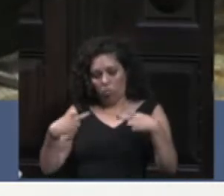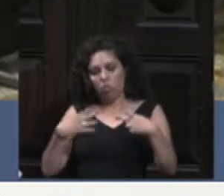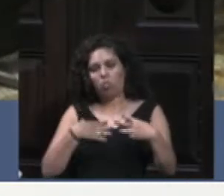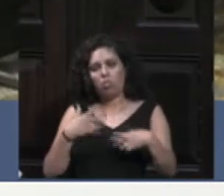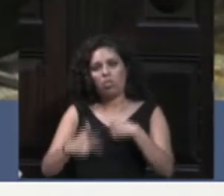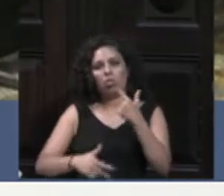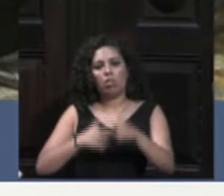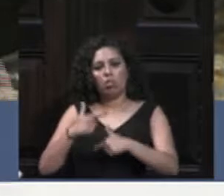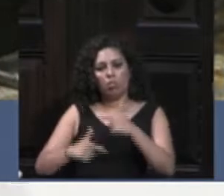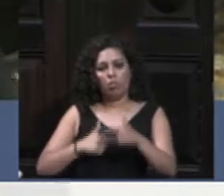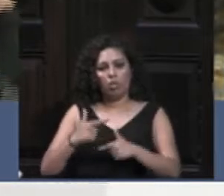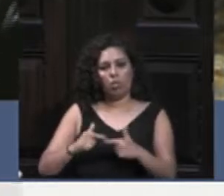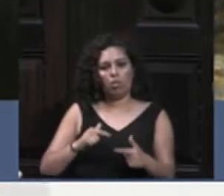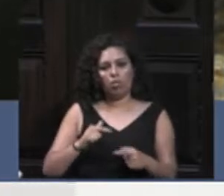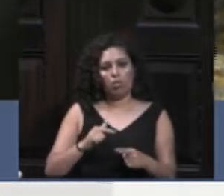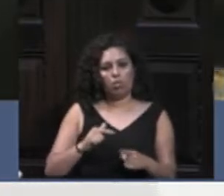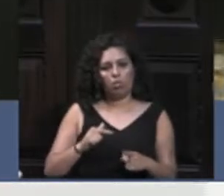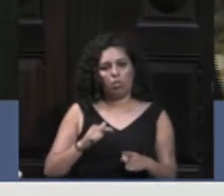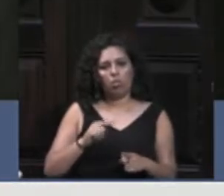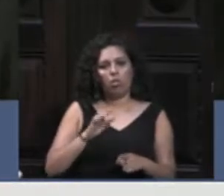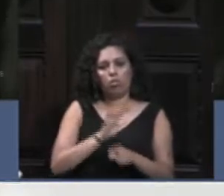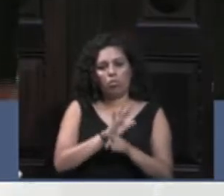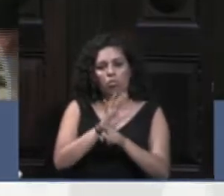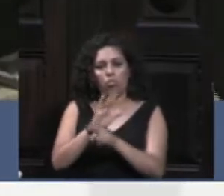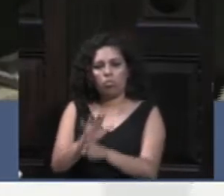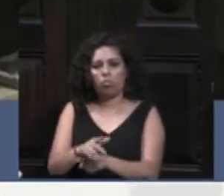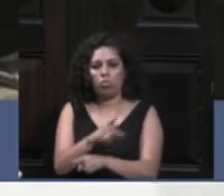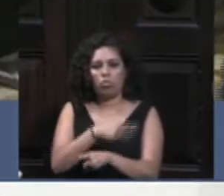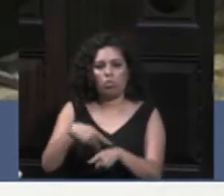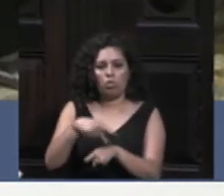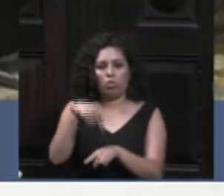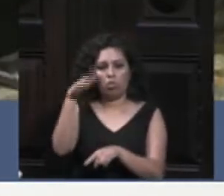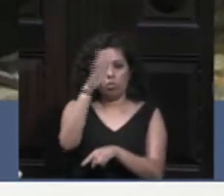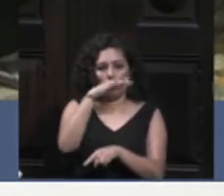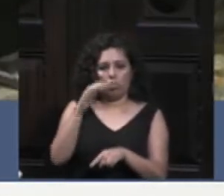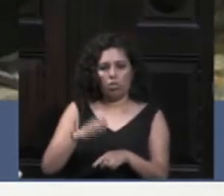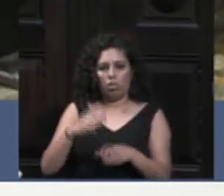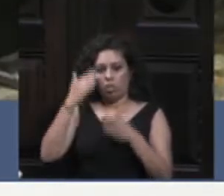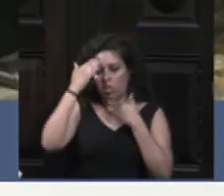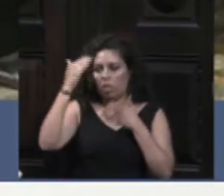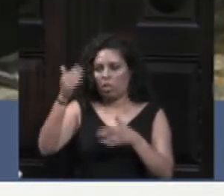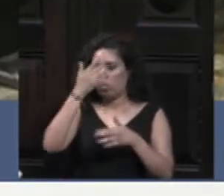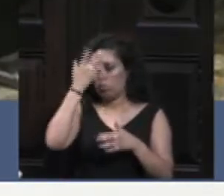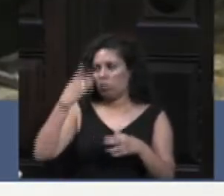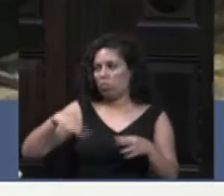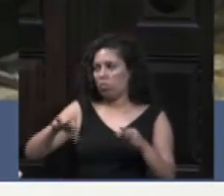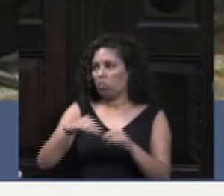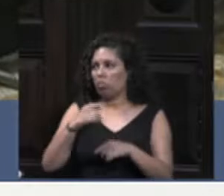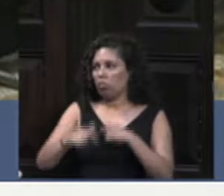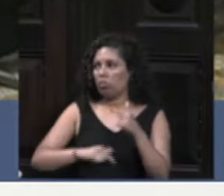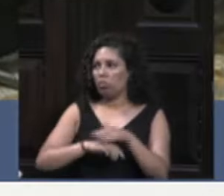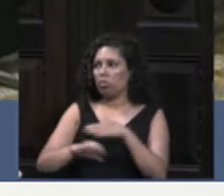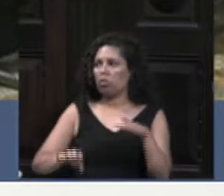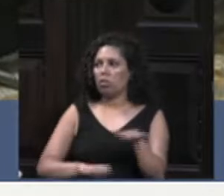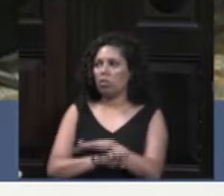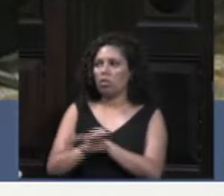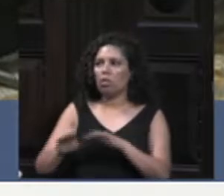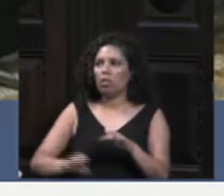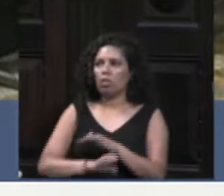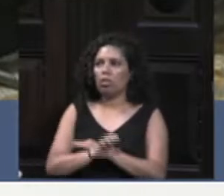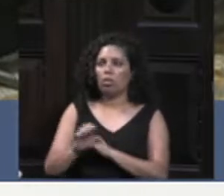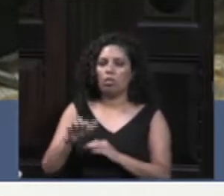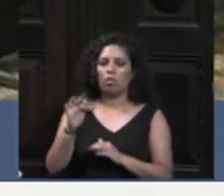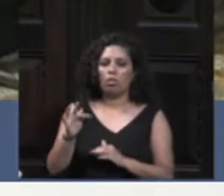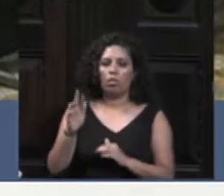esforços na defesa da soberania nacional. Agradeço aos empregados de Furnas esta placa que